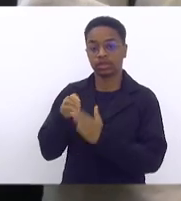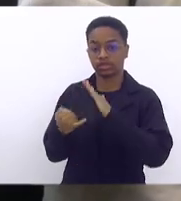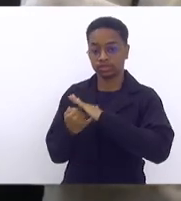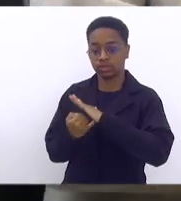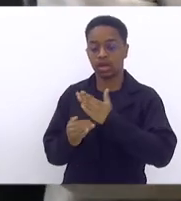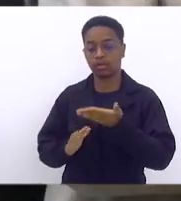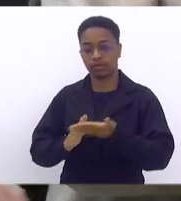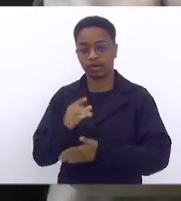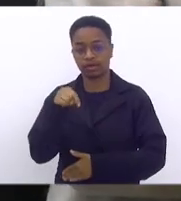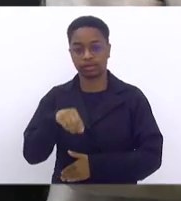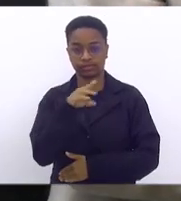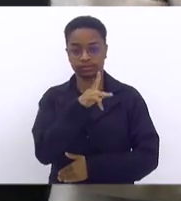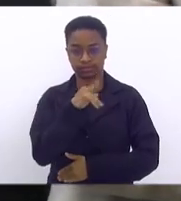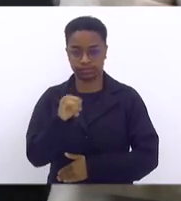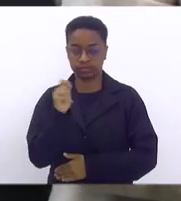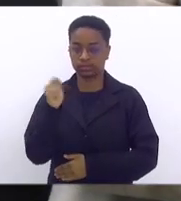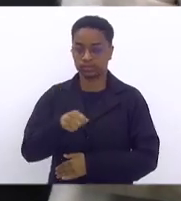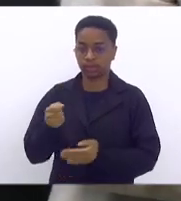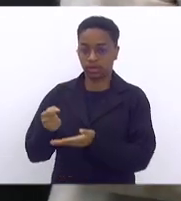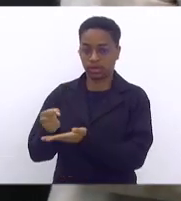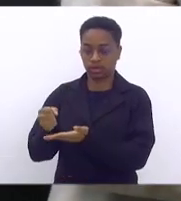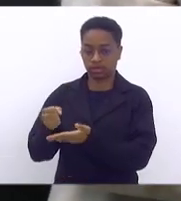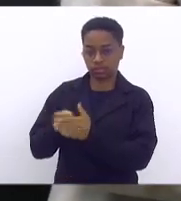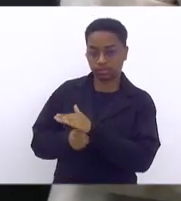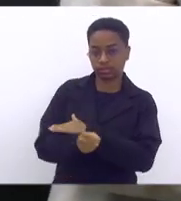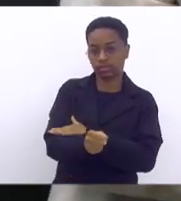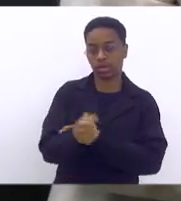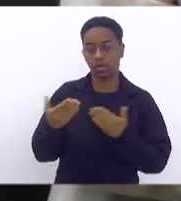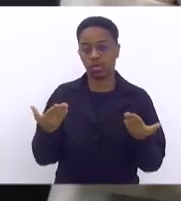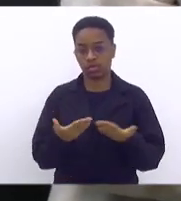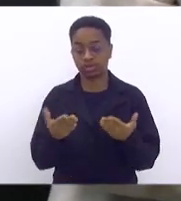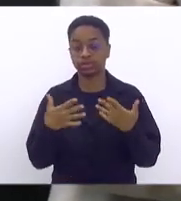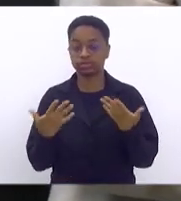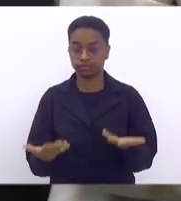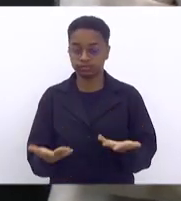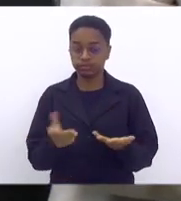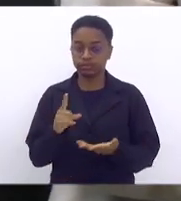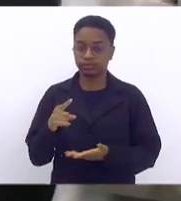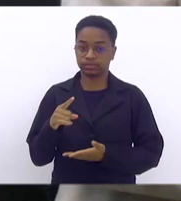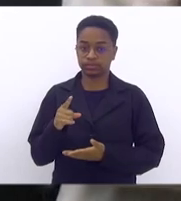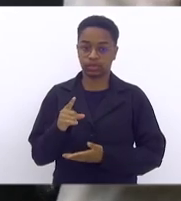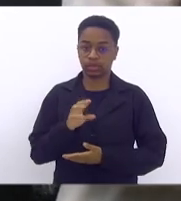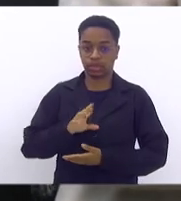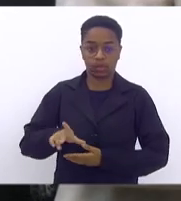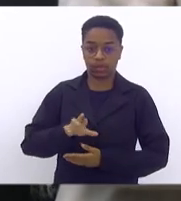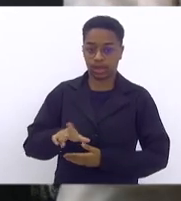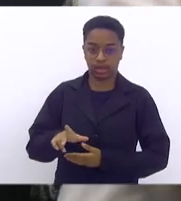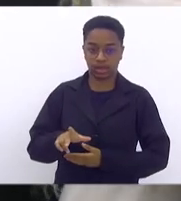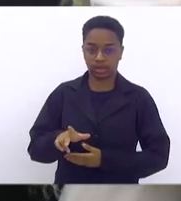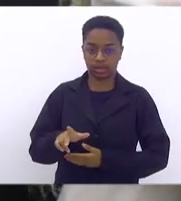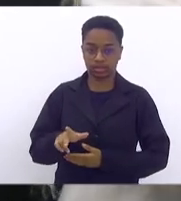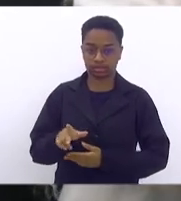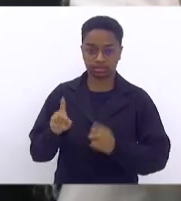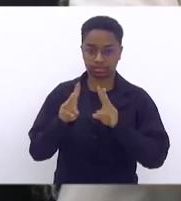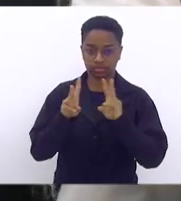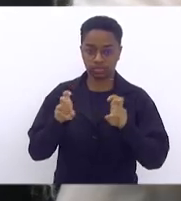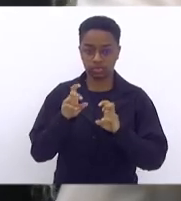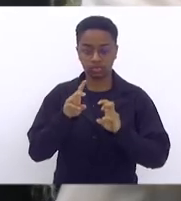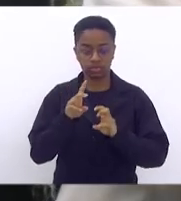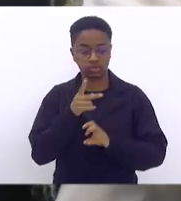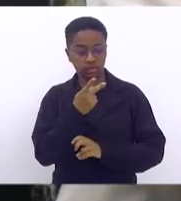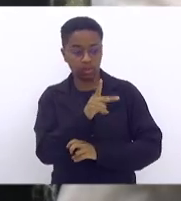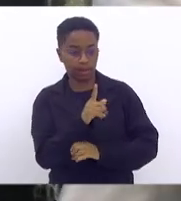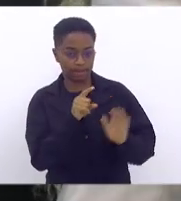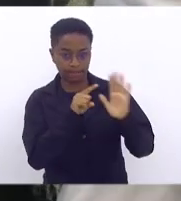que pudesse estar aqui hoje. Então, que a gente possa, não é uma questão necessariamente sobre a sua pergunta em